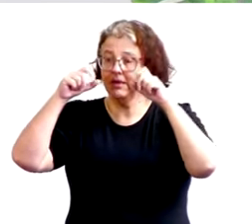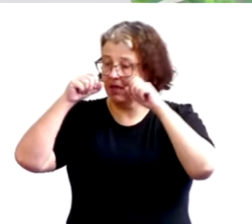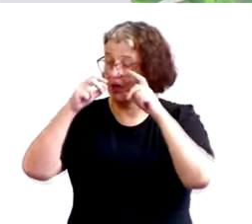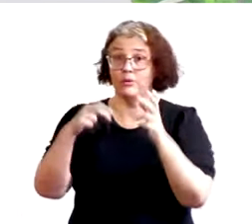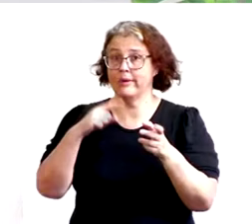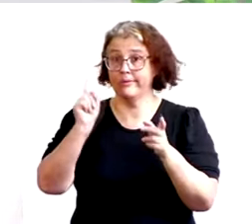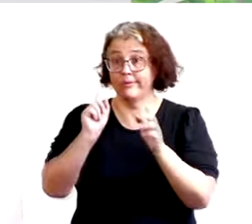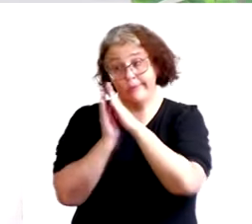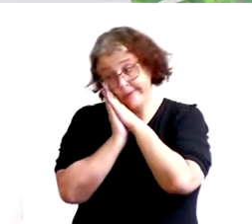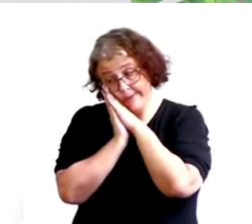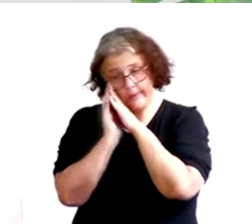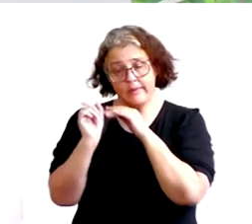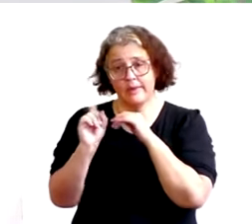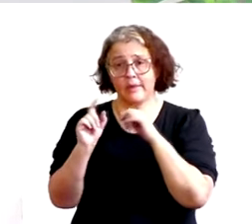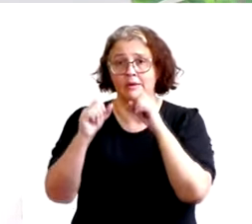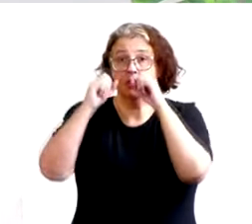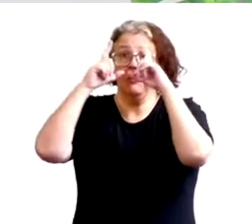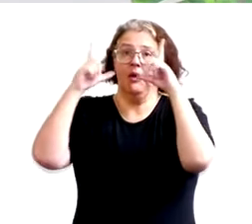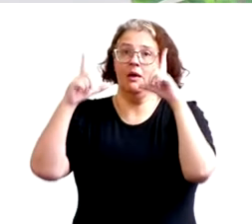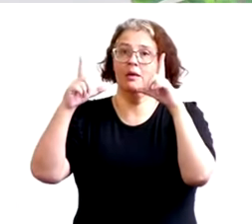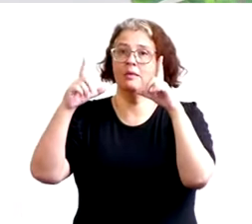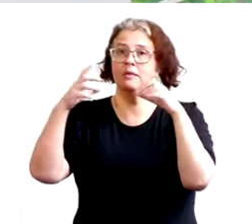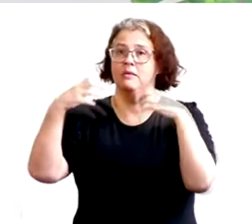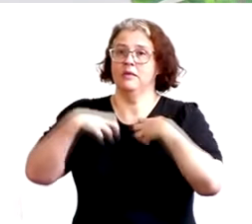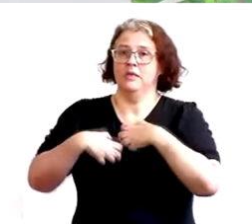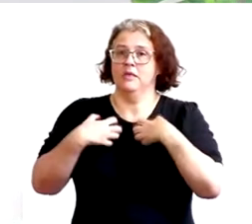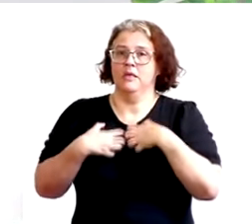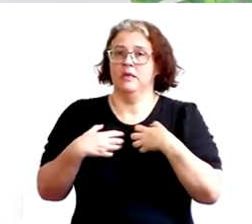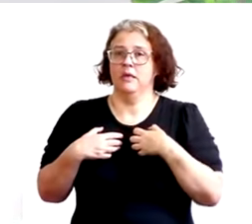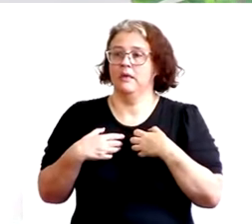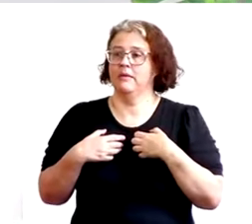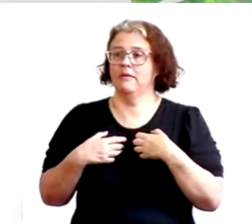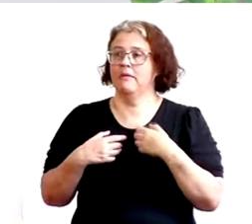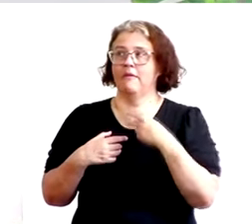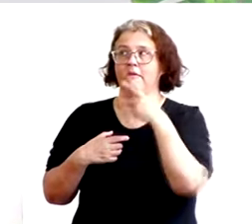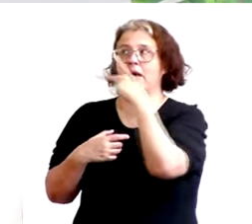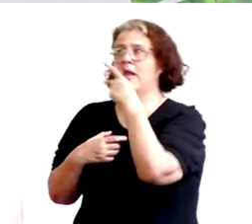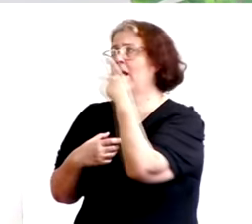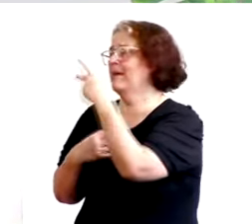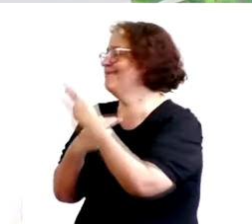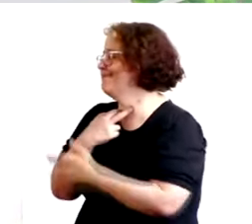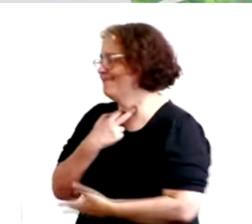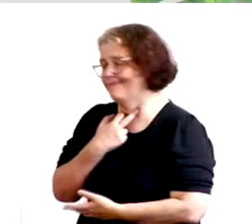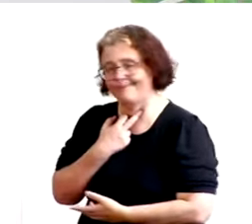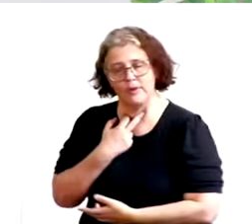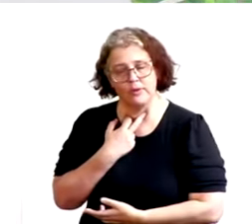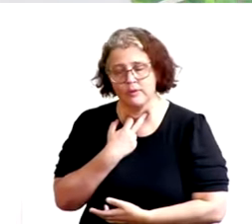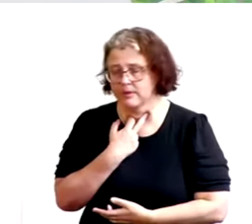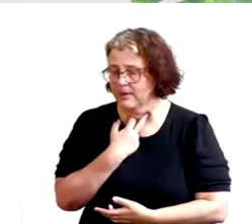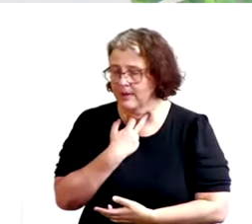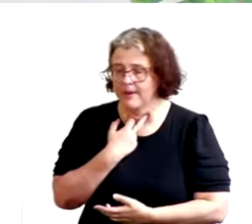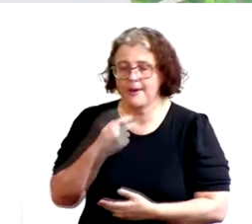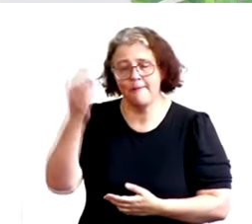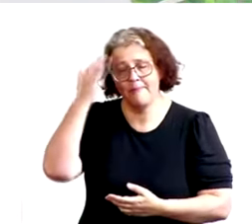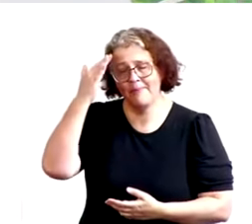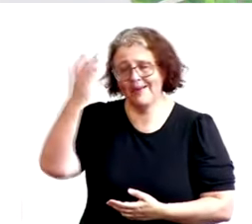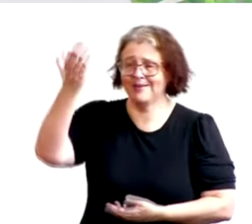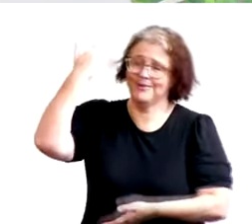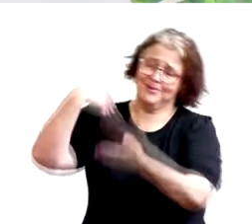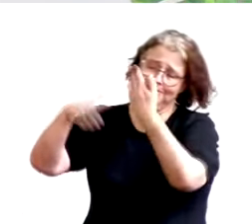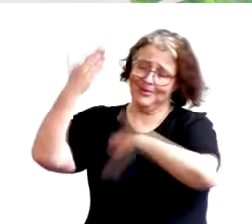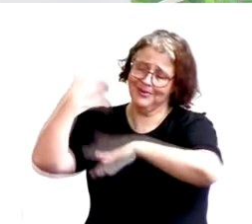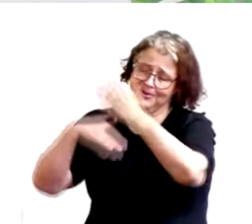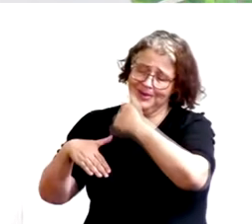Estou que nem posso falar penso nos dias de outrora trago a